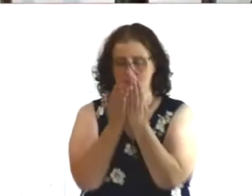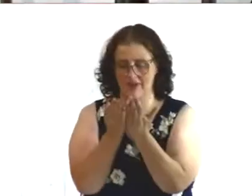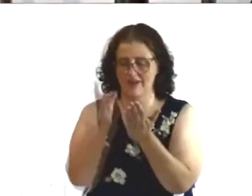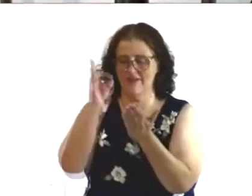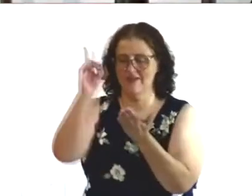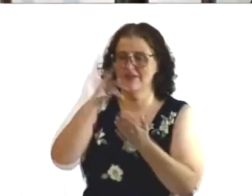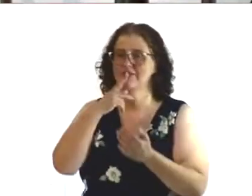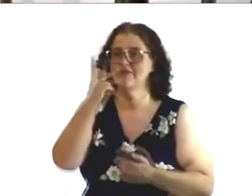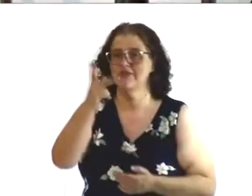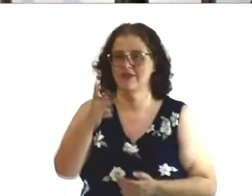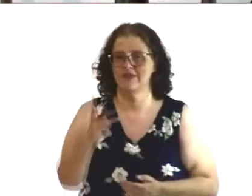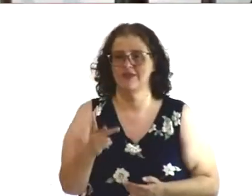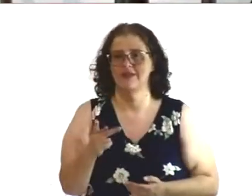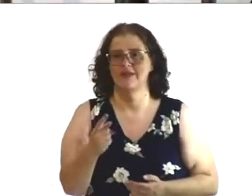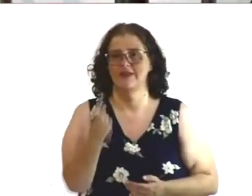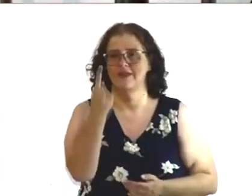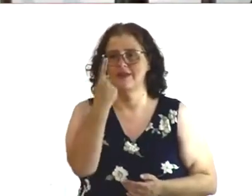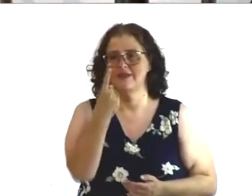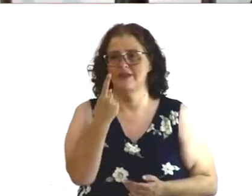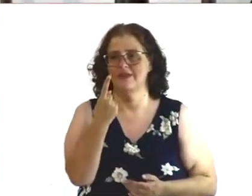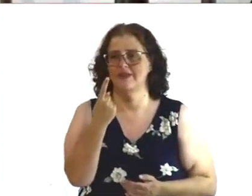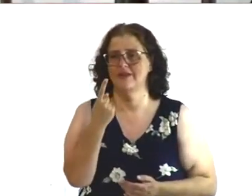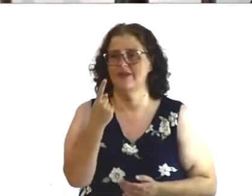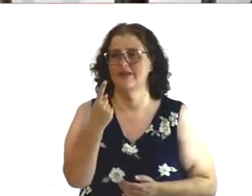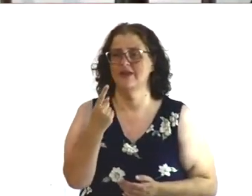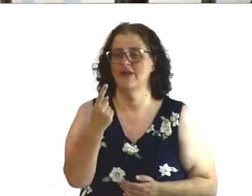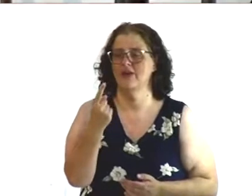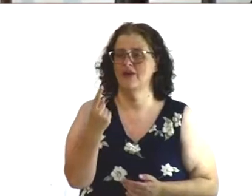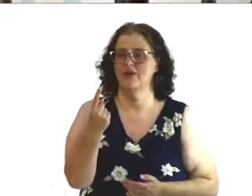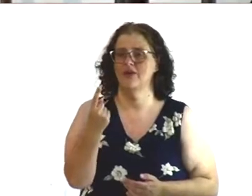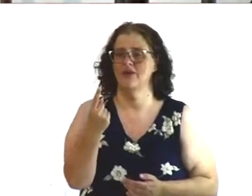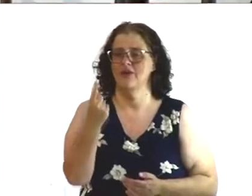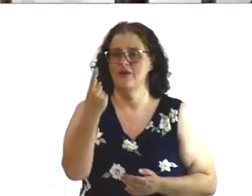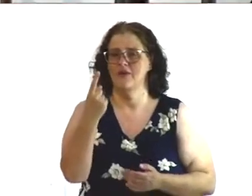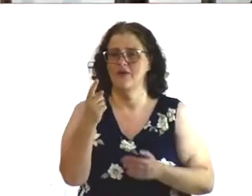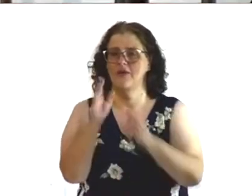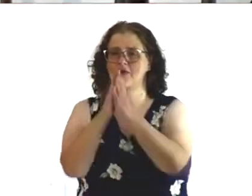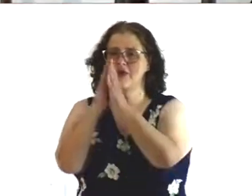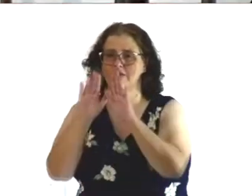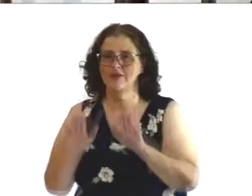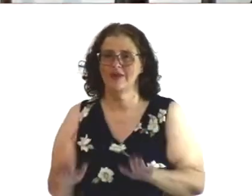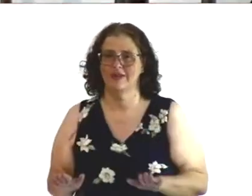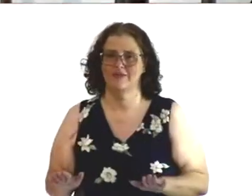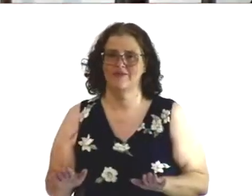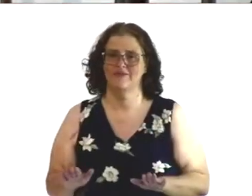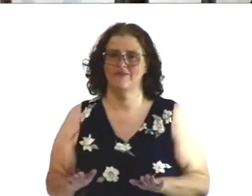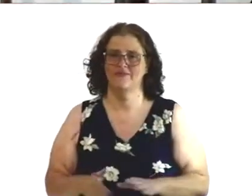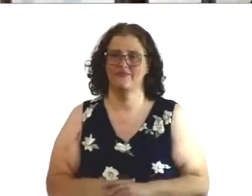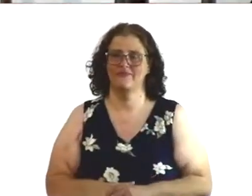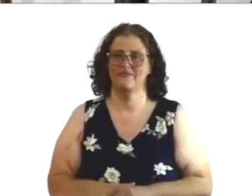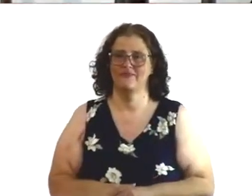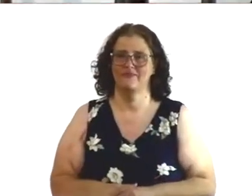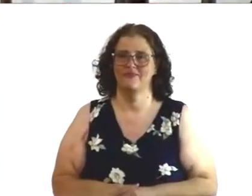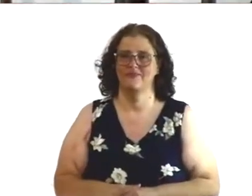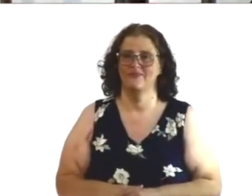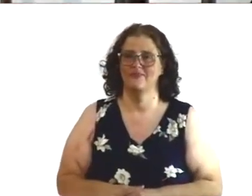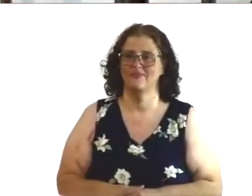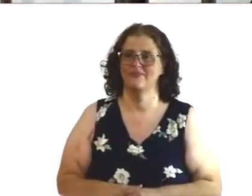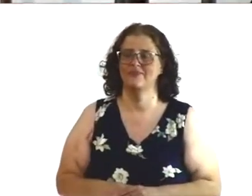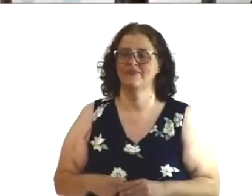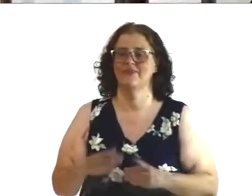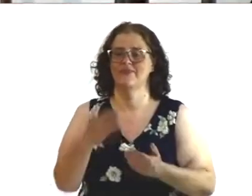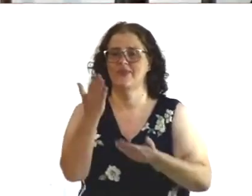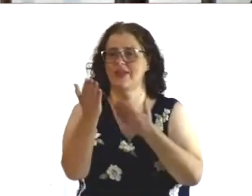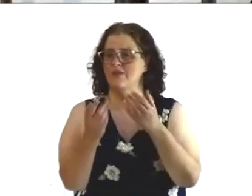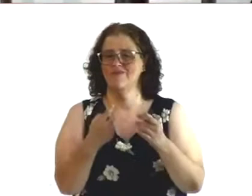um adorará e a outro terá de se devotar contra. Não tem como adorar, não tem como servir a dois